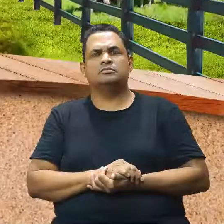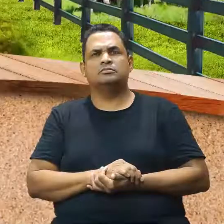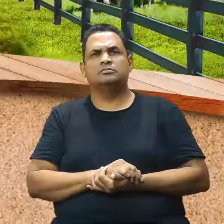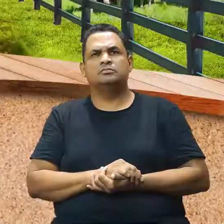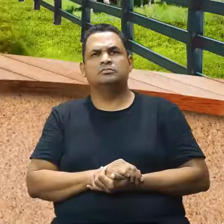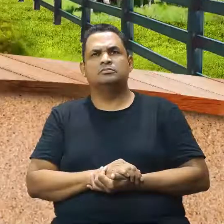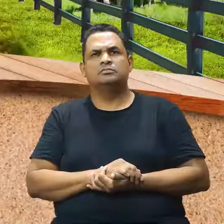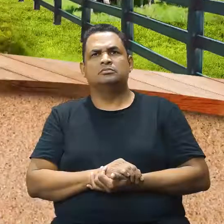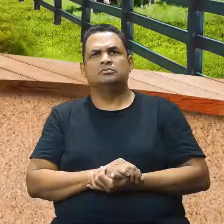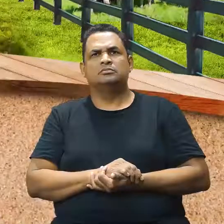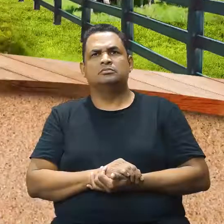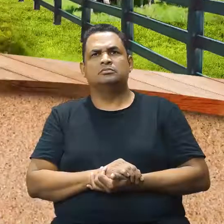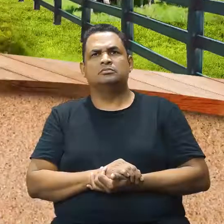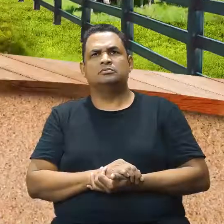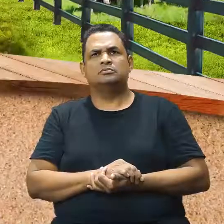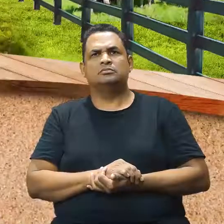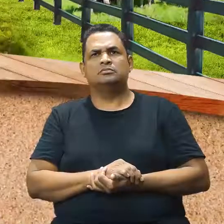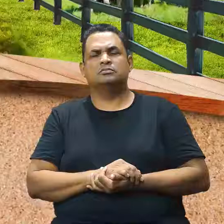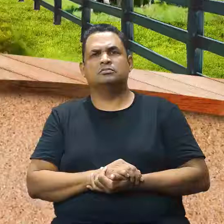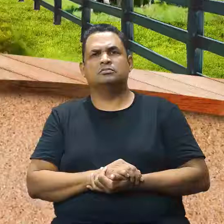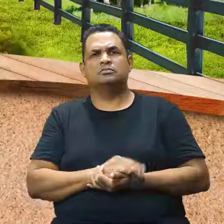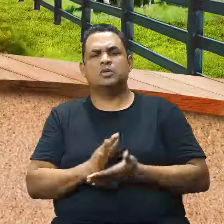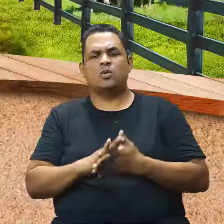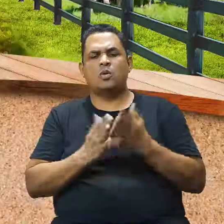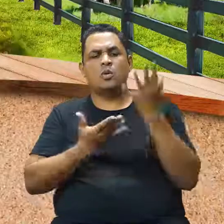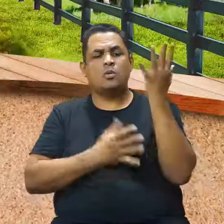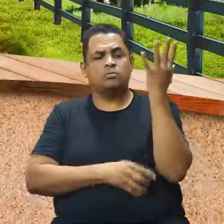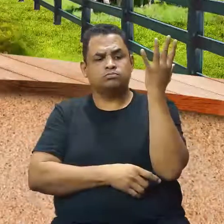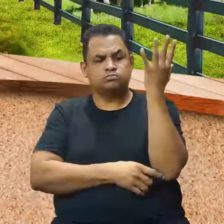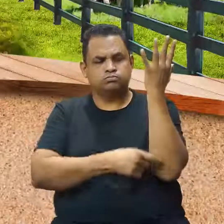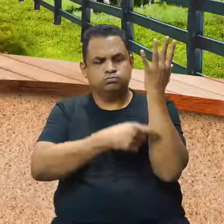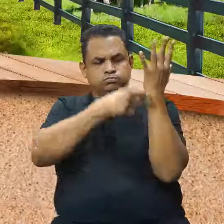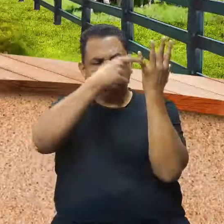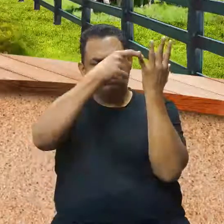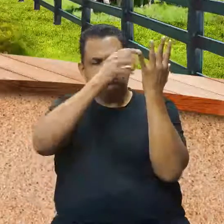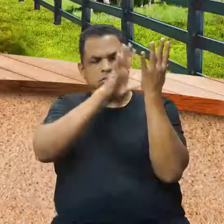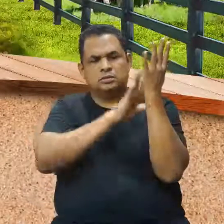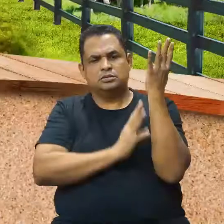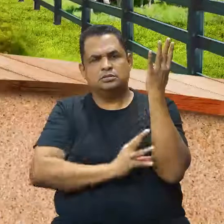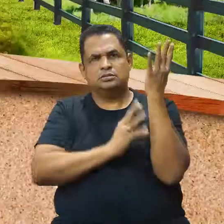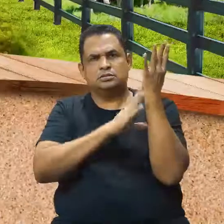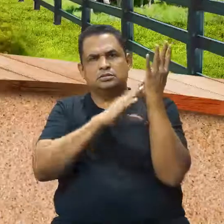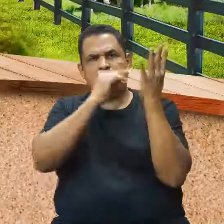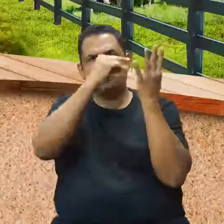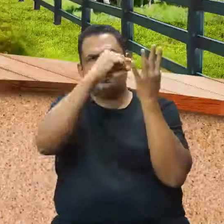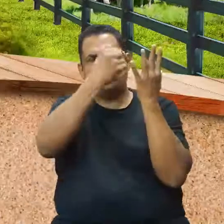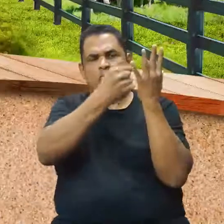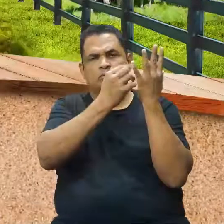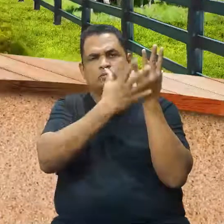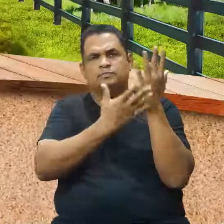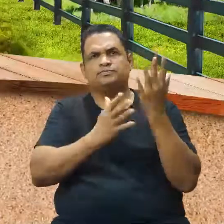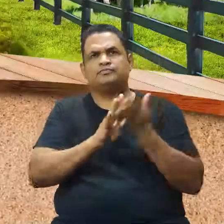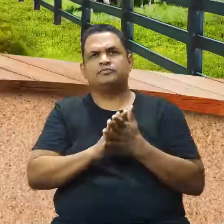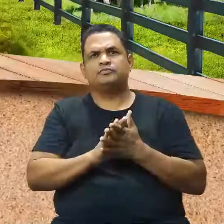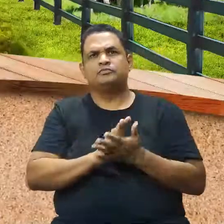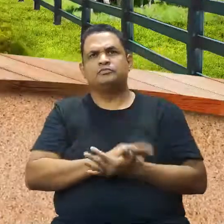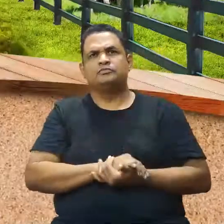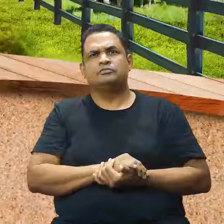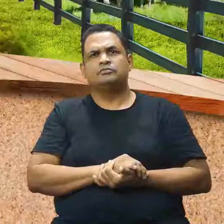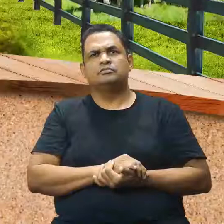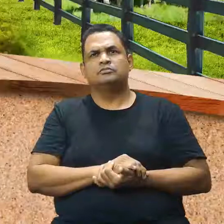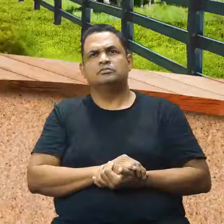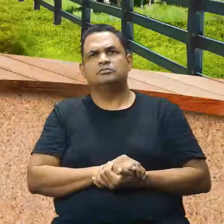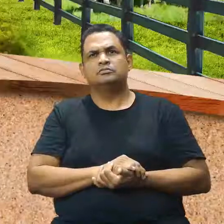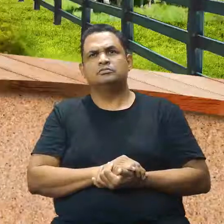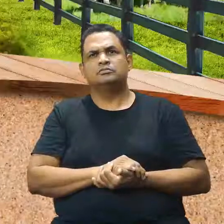esse, professor? Qual é a parte da planta que a formiga vai atacar? Eu falei folhagem, mas